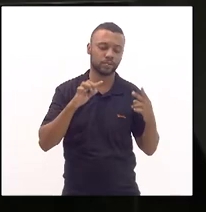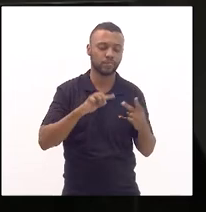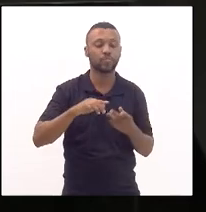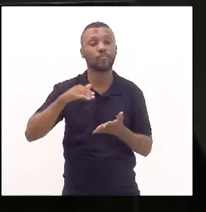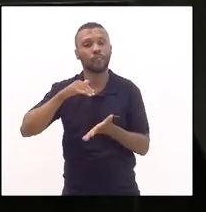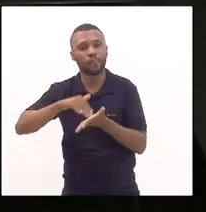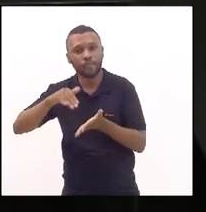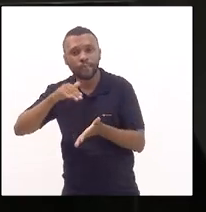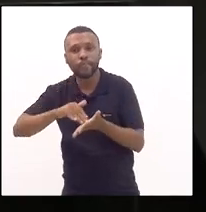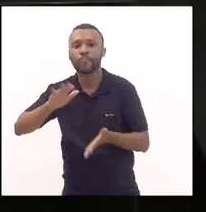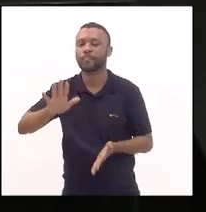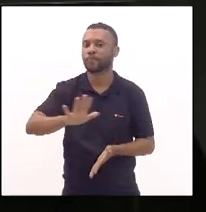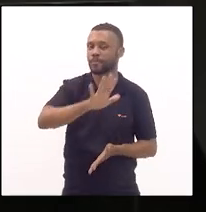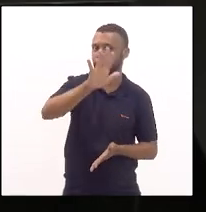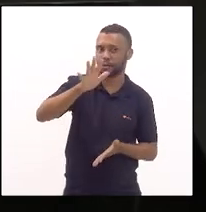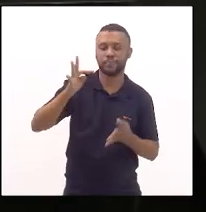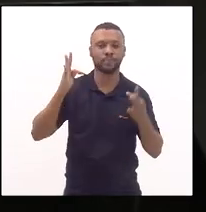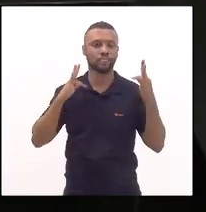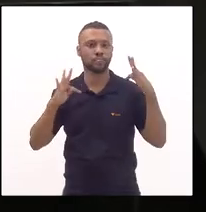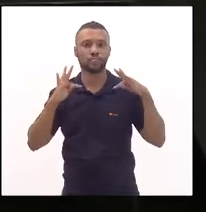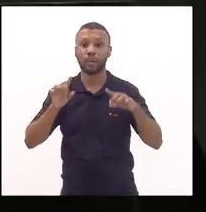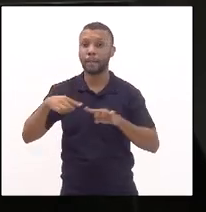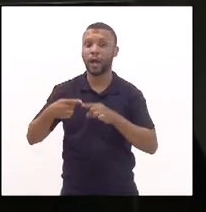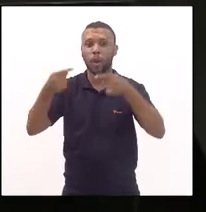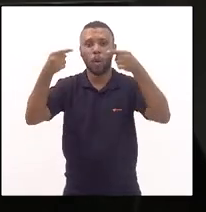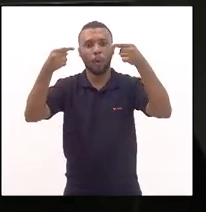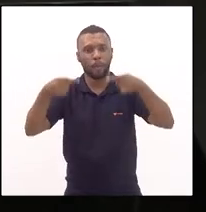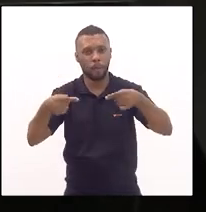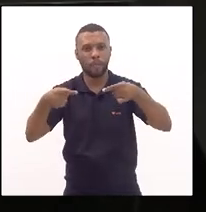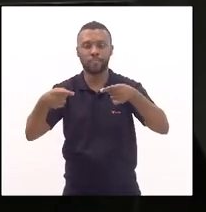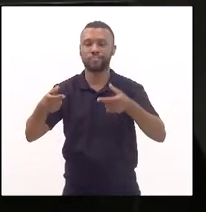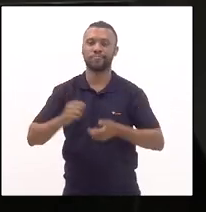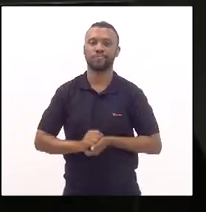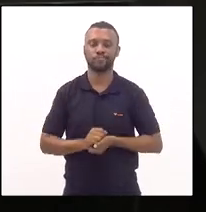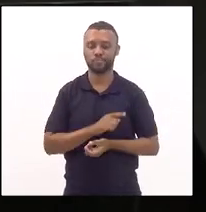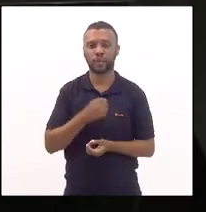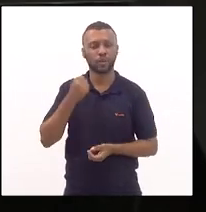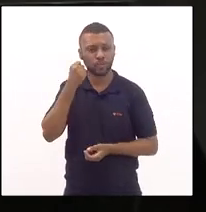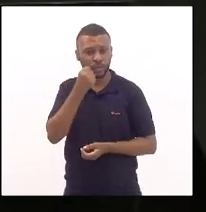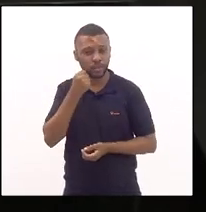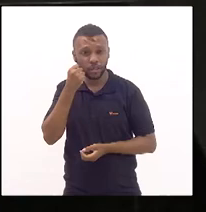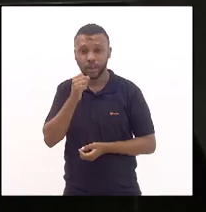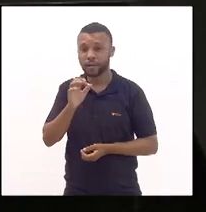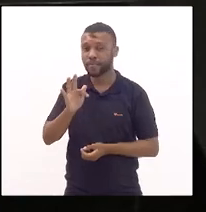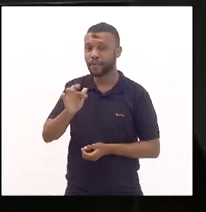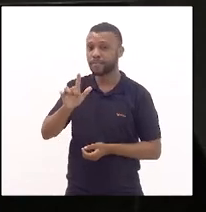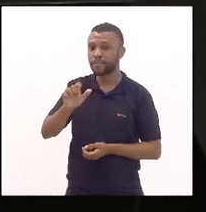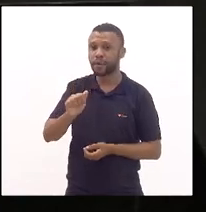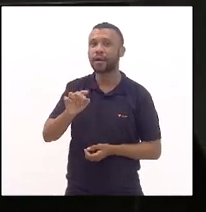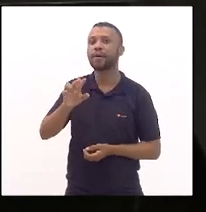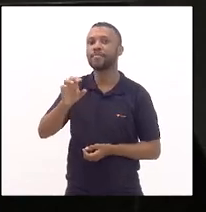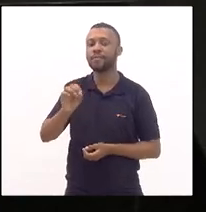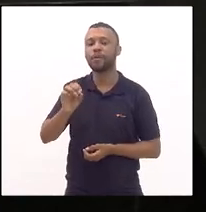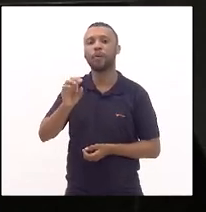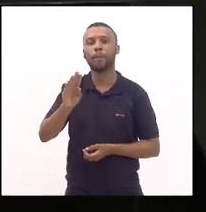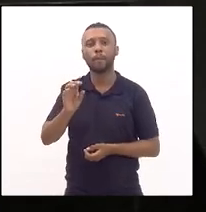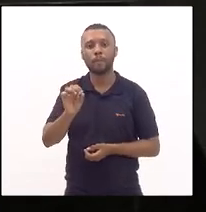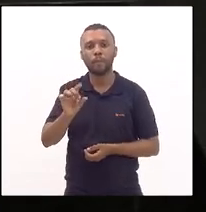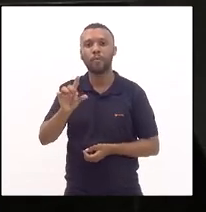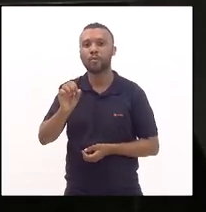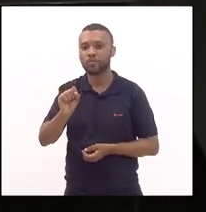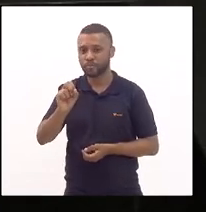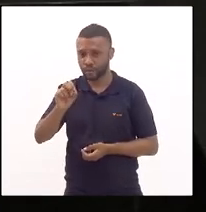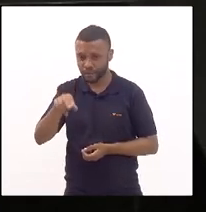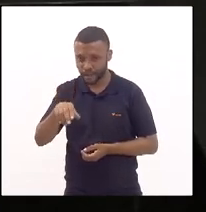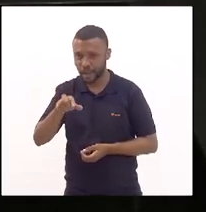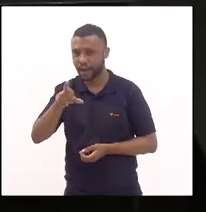secretário nacional de Turismo e Competitividade, do senador Flávio Bolsonaro, das representações